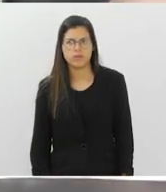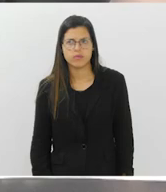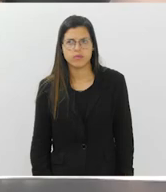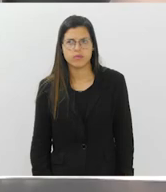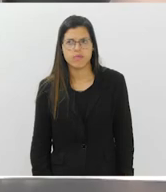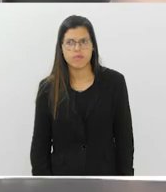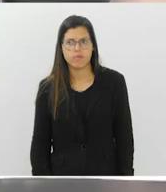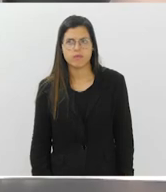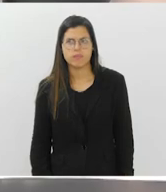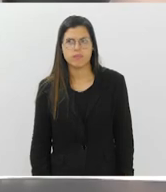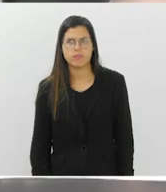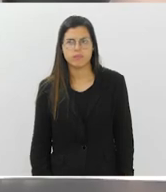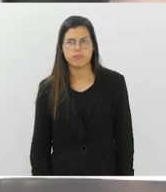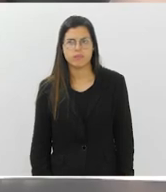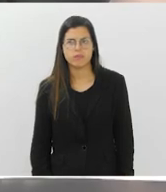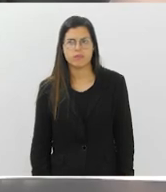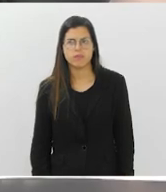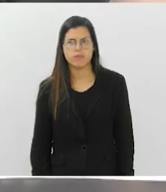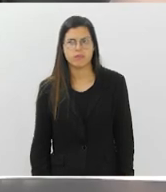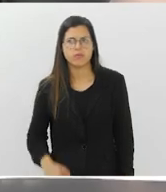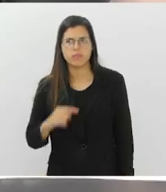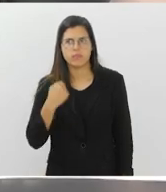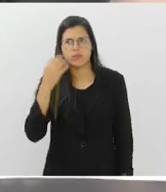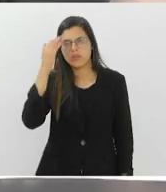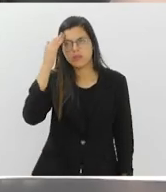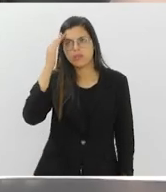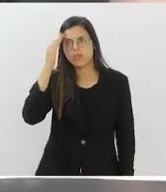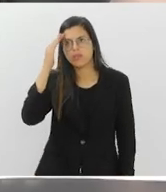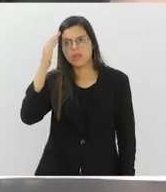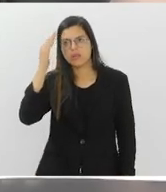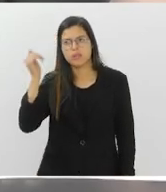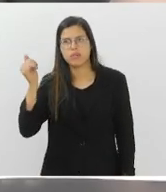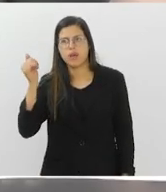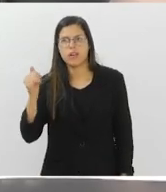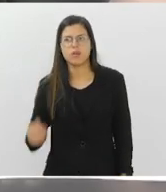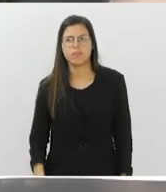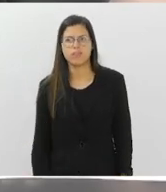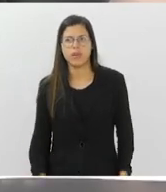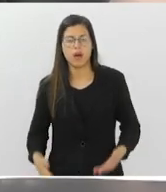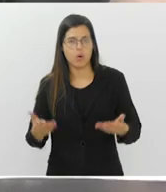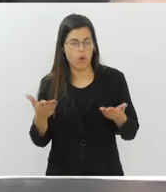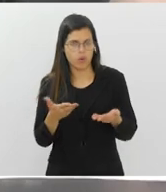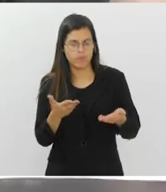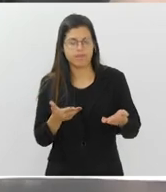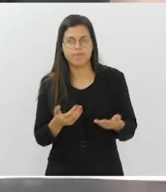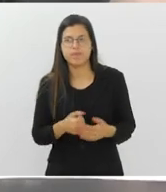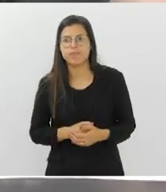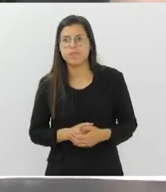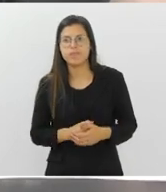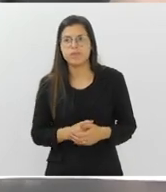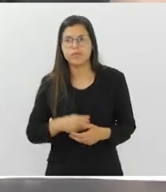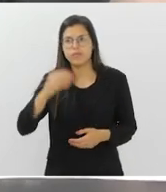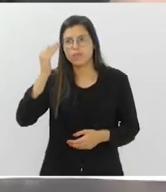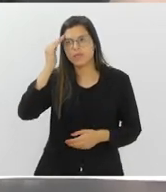A gente entende, a gente sabe. Agora, vamos lá. Eu